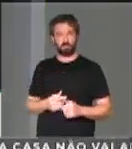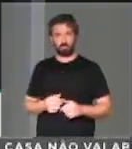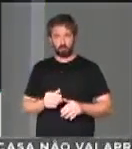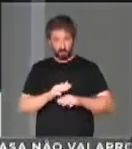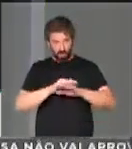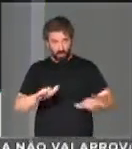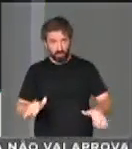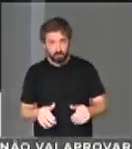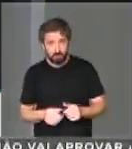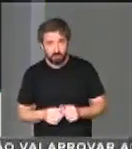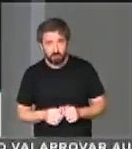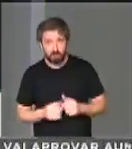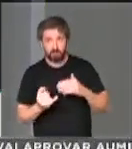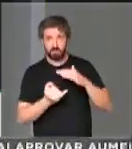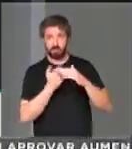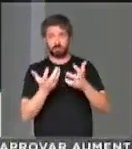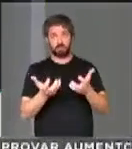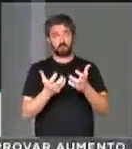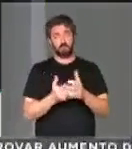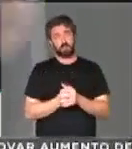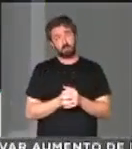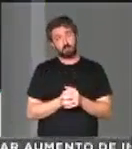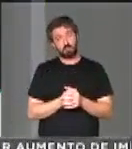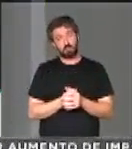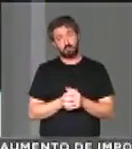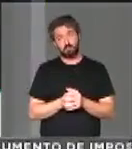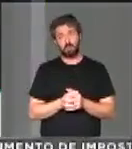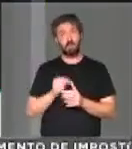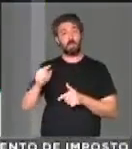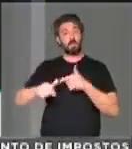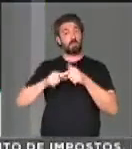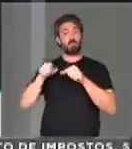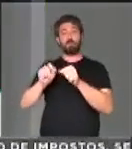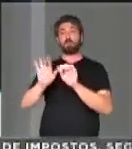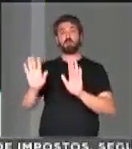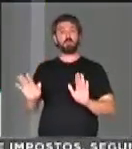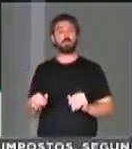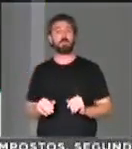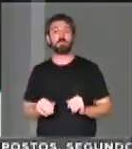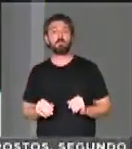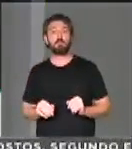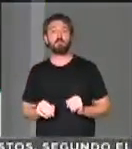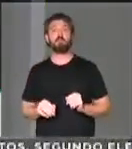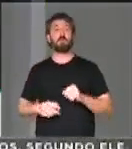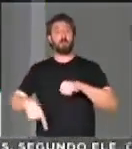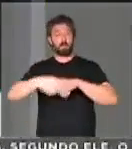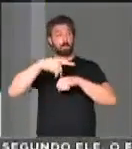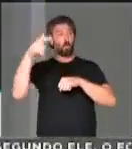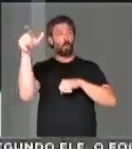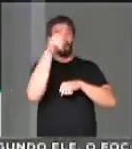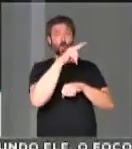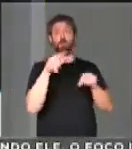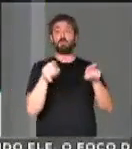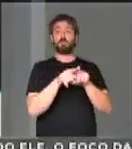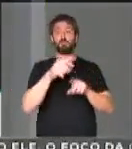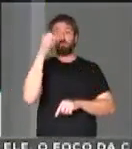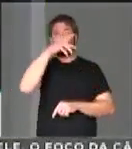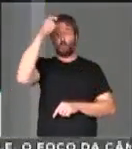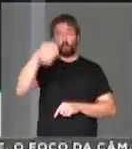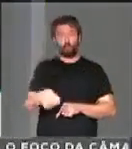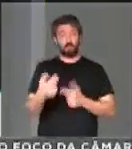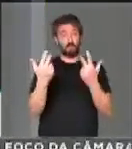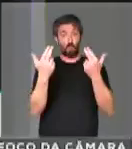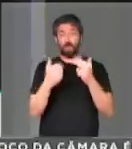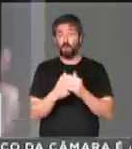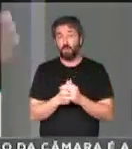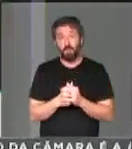assim os que querem destruir as instituições. São assim que eles agem. Agem assim em outros países que caminham para o autoritarismo